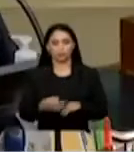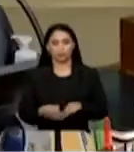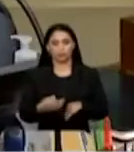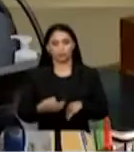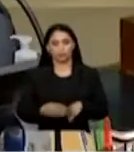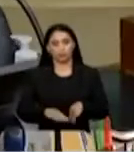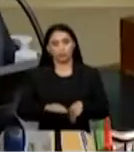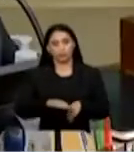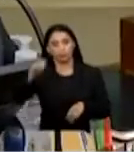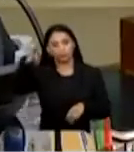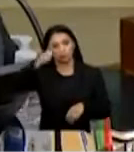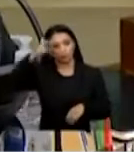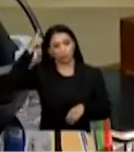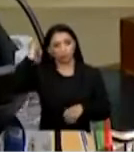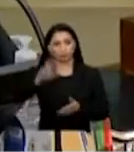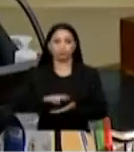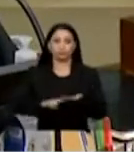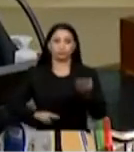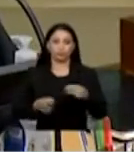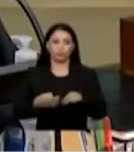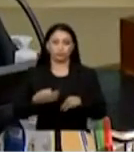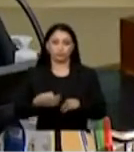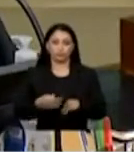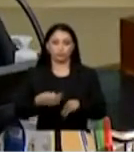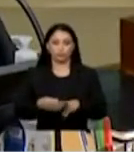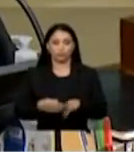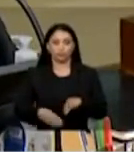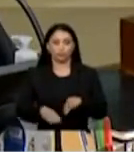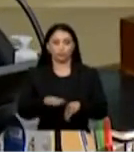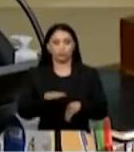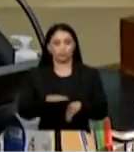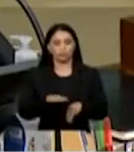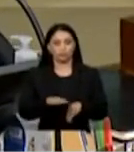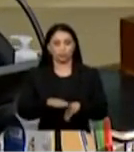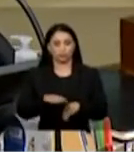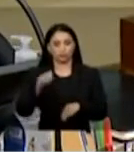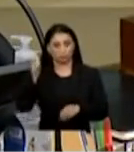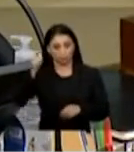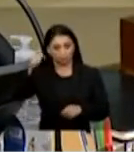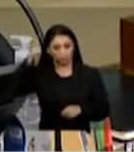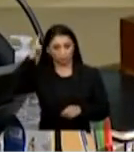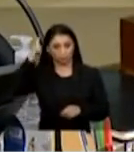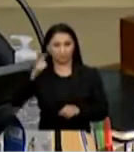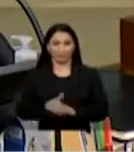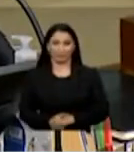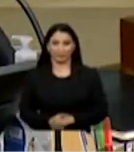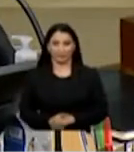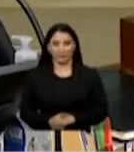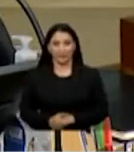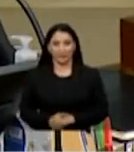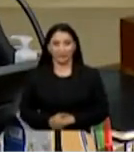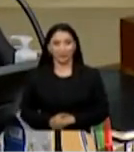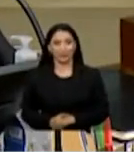o ministro Alexandre de Moraes está pegando pesado e mostrando que a Polícia Rodoviária Federal estaria conivente. Olha, isso não é